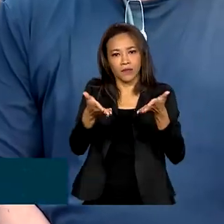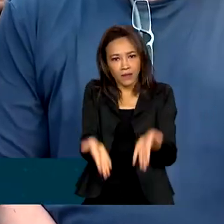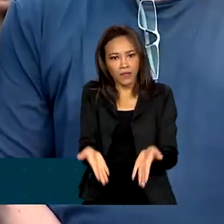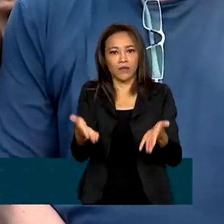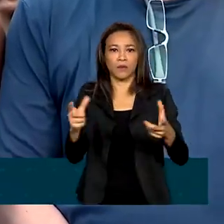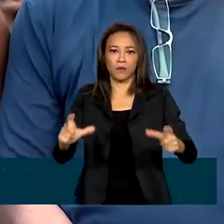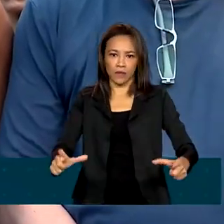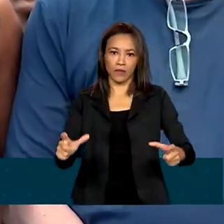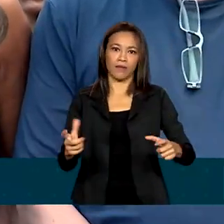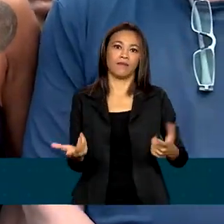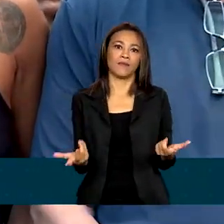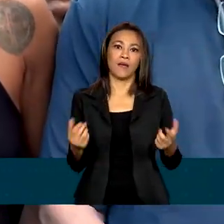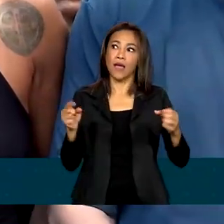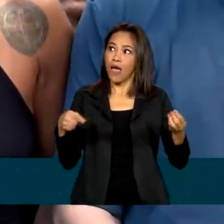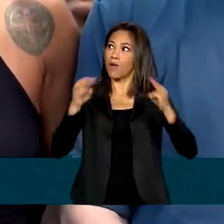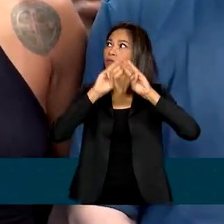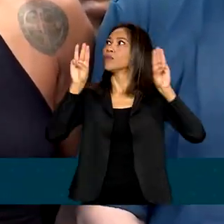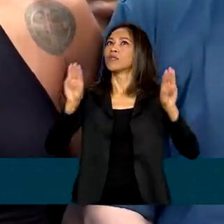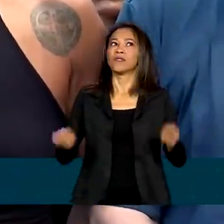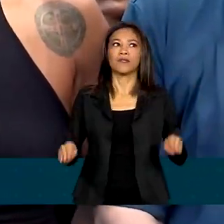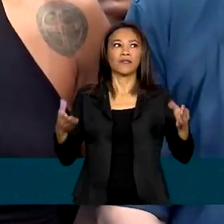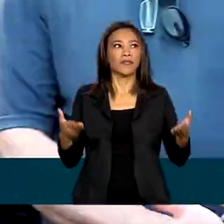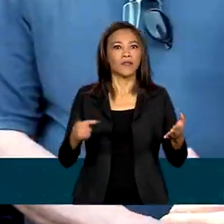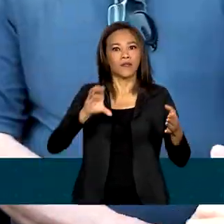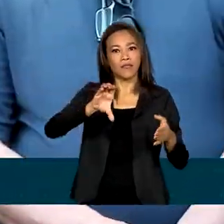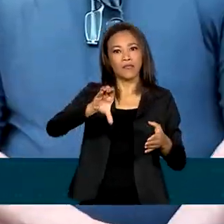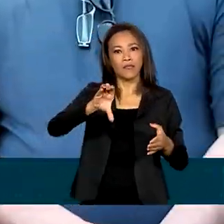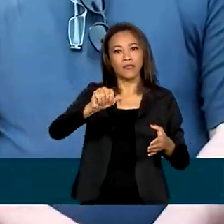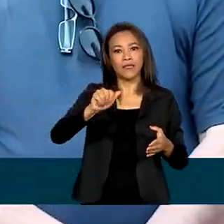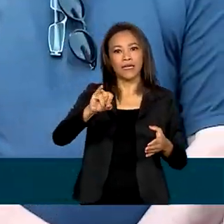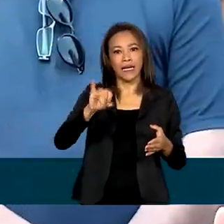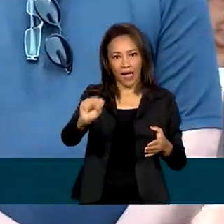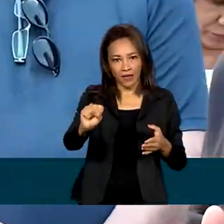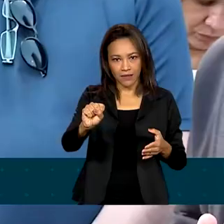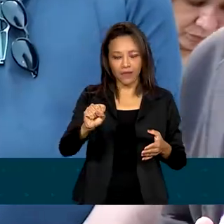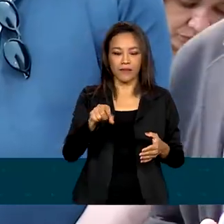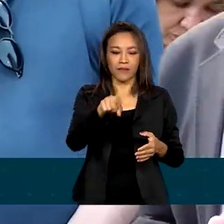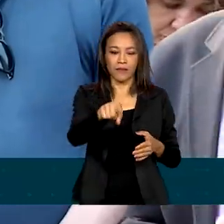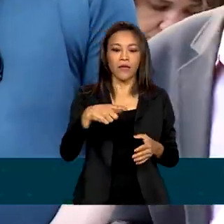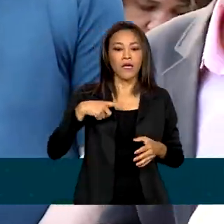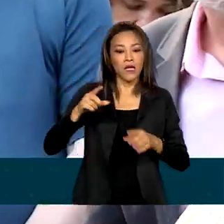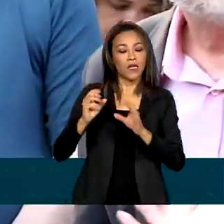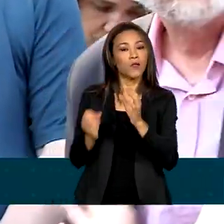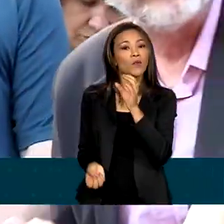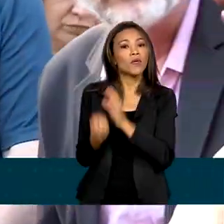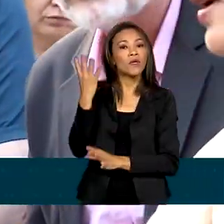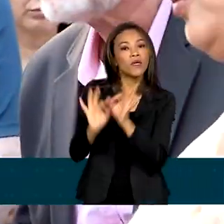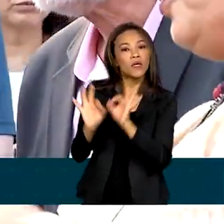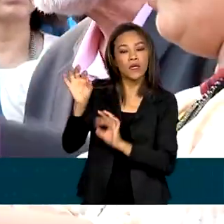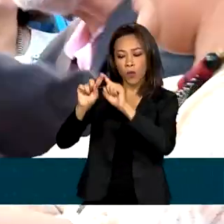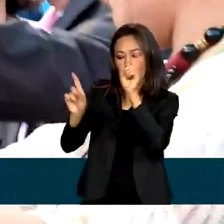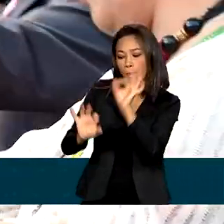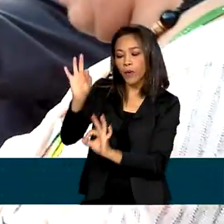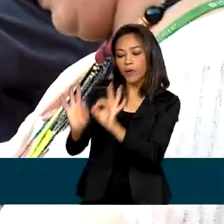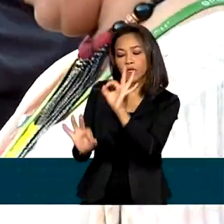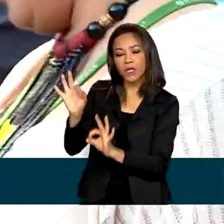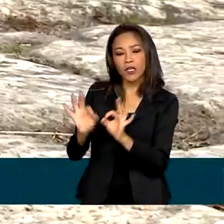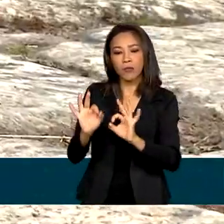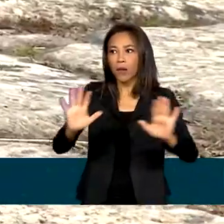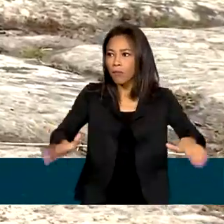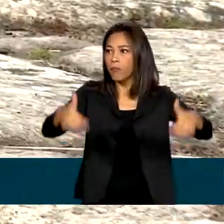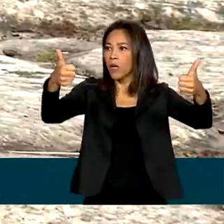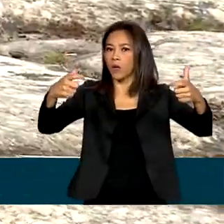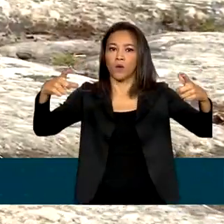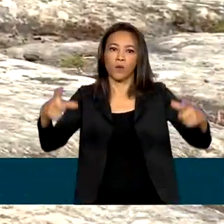esse lugar, esse museu, esse Cais do Valongo. O grupo está fazendo um projeto de revitalização do espaço,